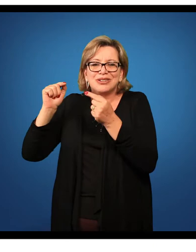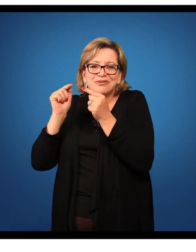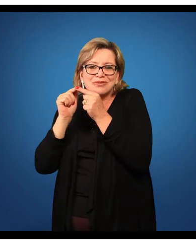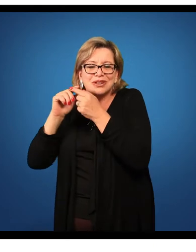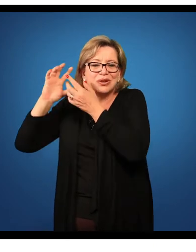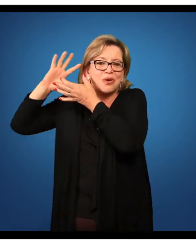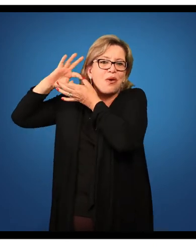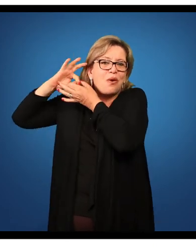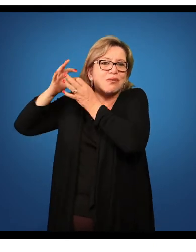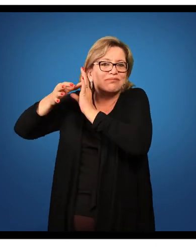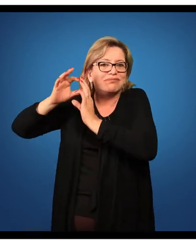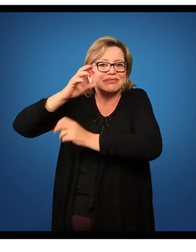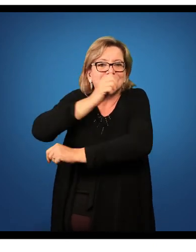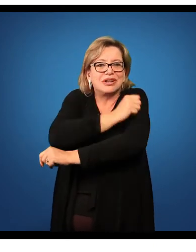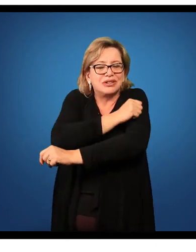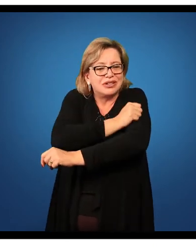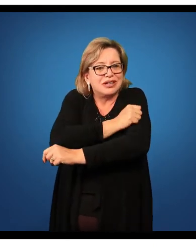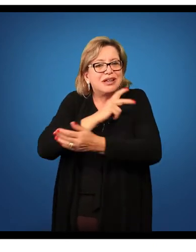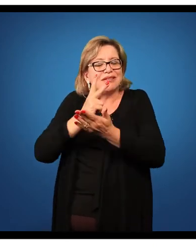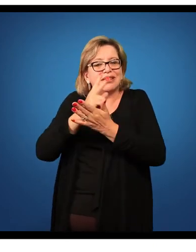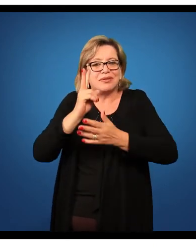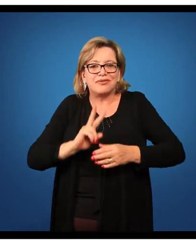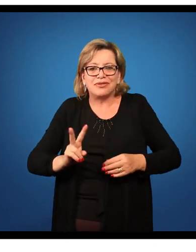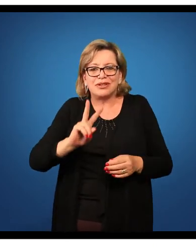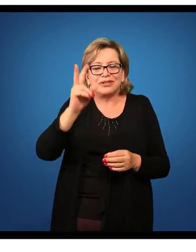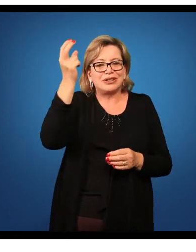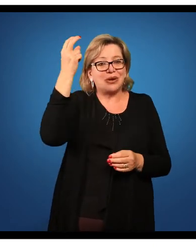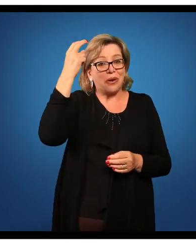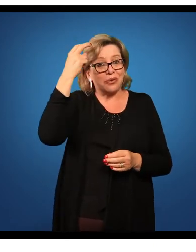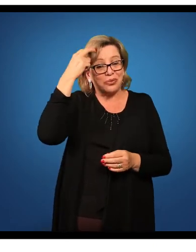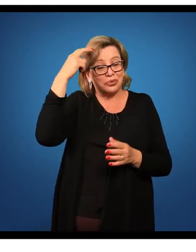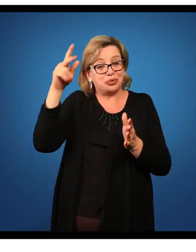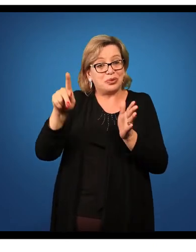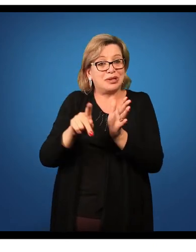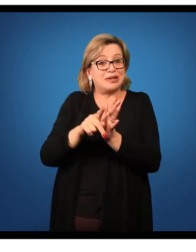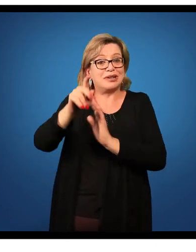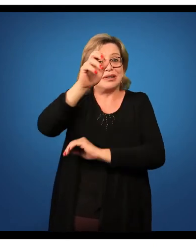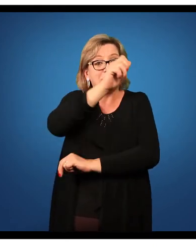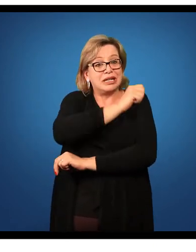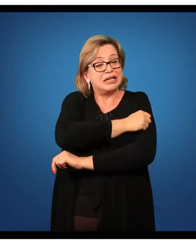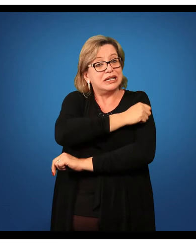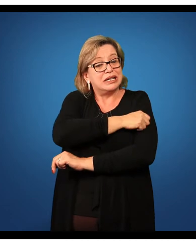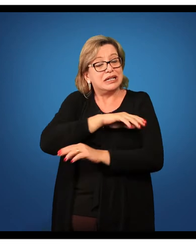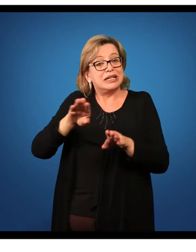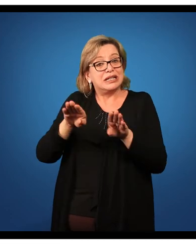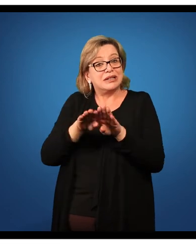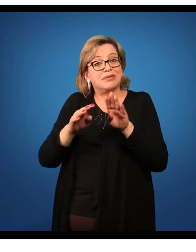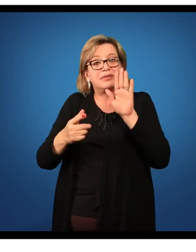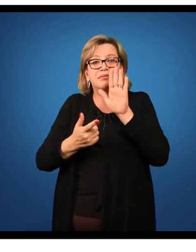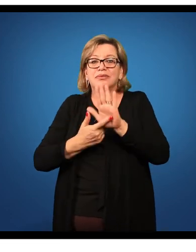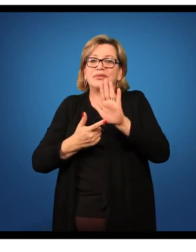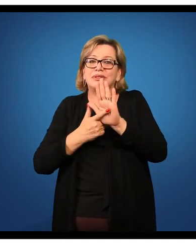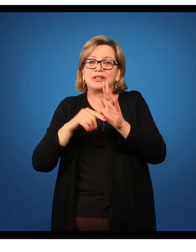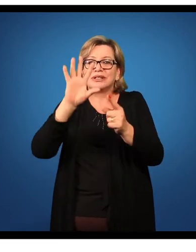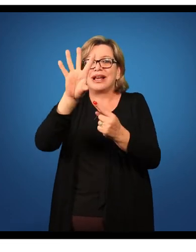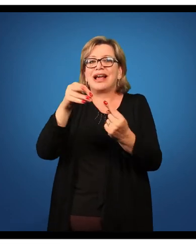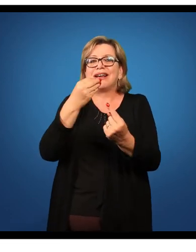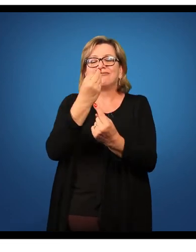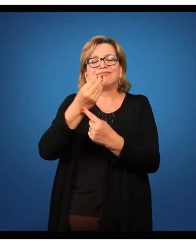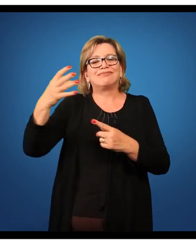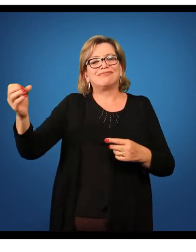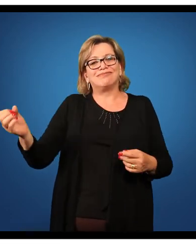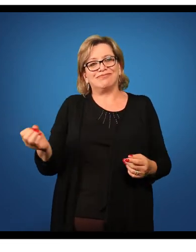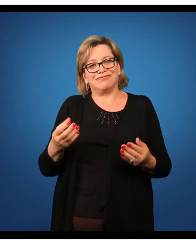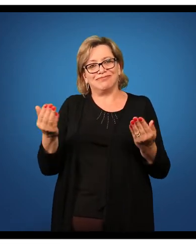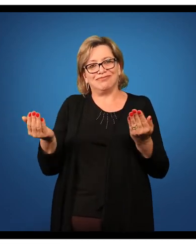valorizando então a cultura local a cultura desse aluno e também dando ênfase à arte na contemporaneidade